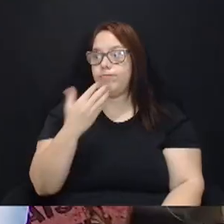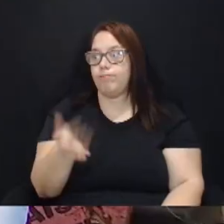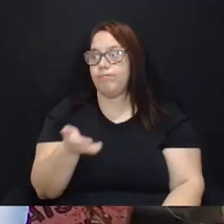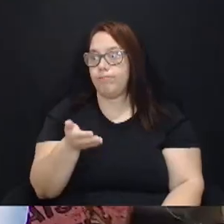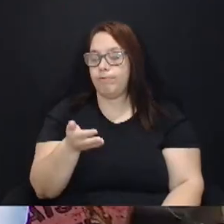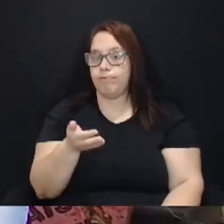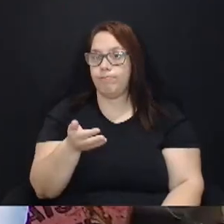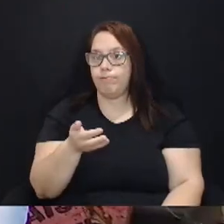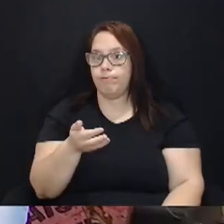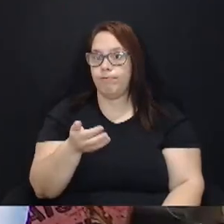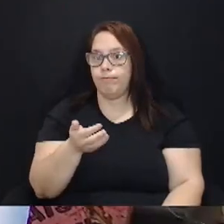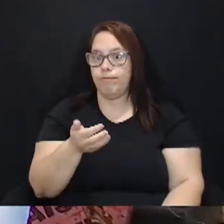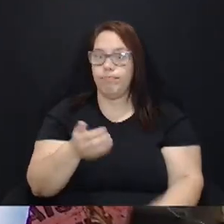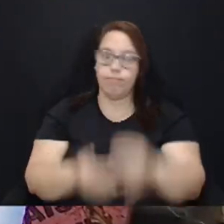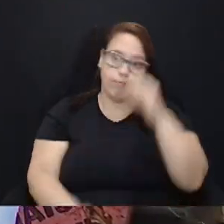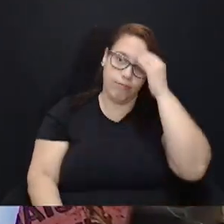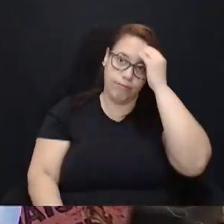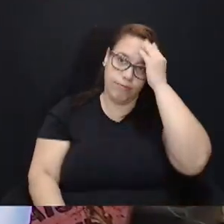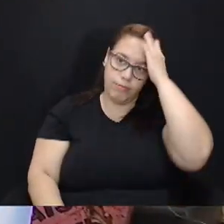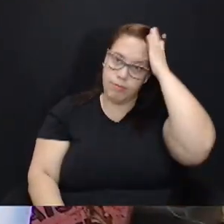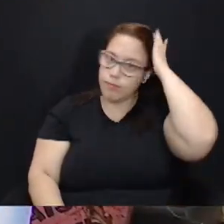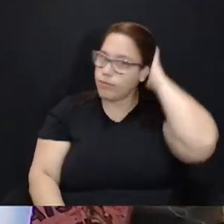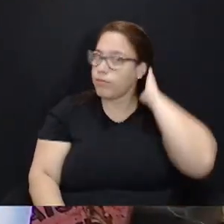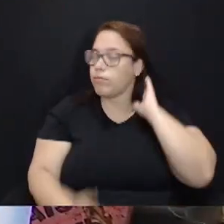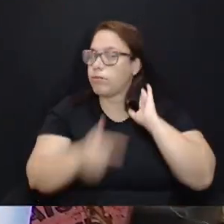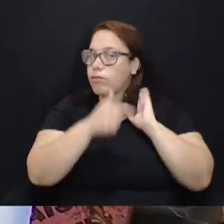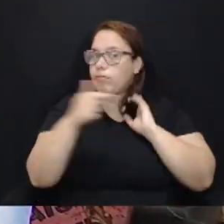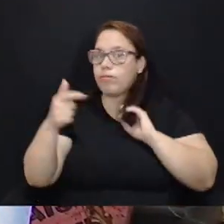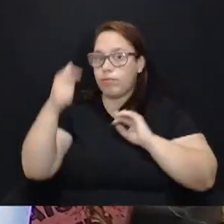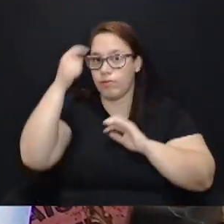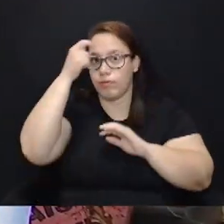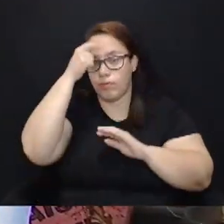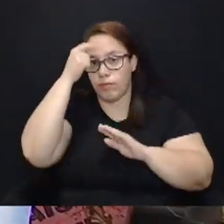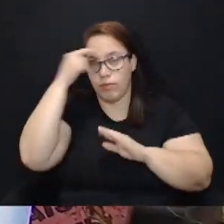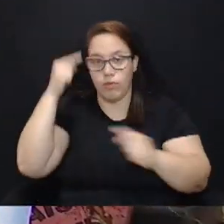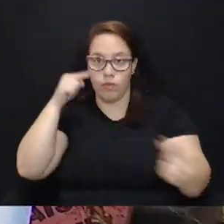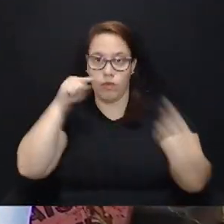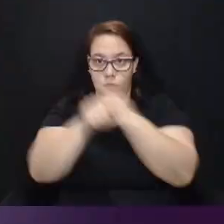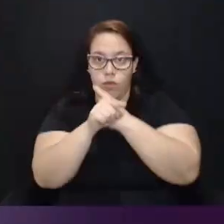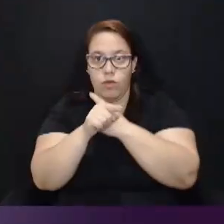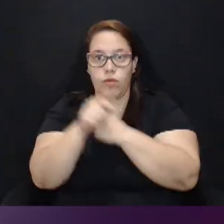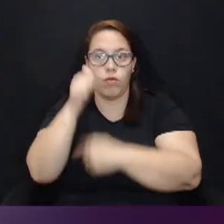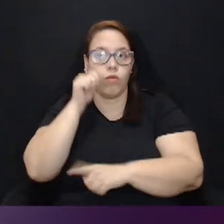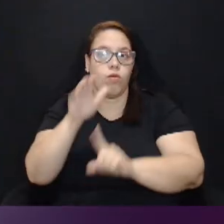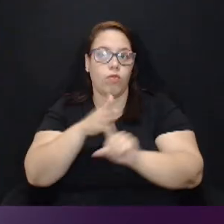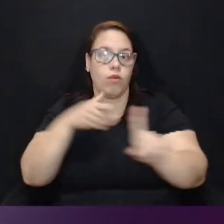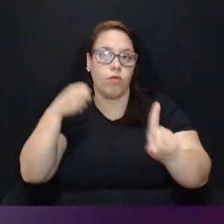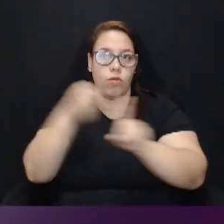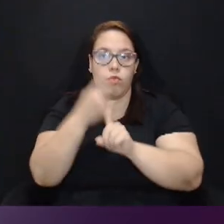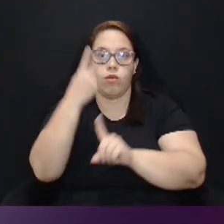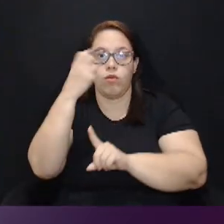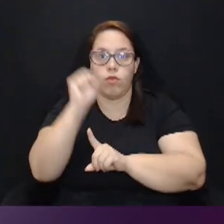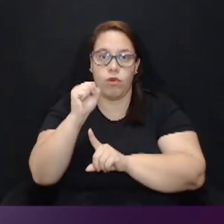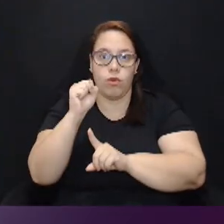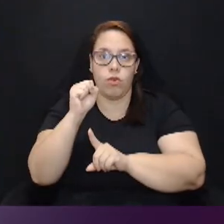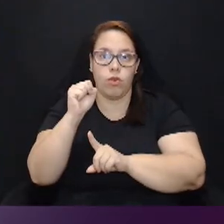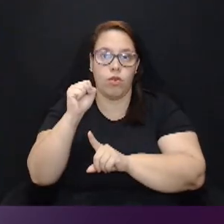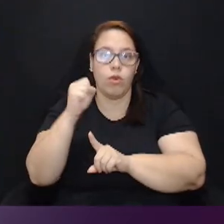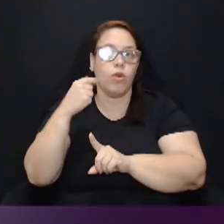Mas essa conquista da Semana de Combate ao Feminicídio surgiu num 18 de maio, no mesmo